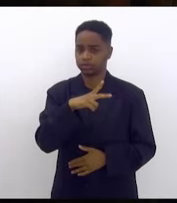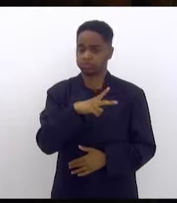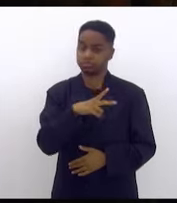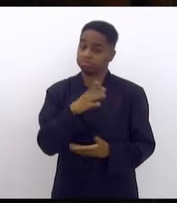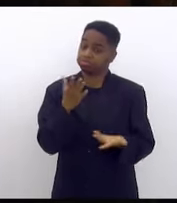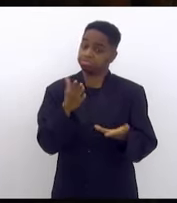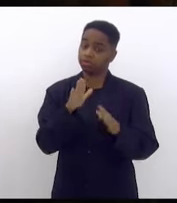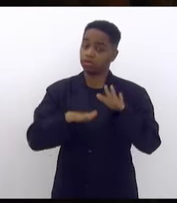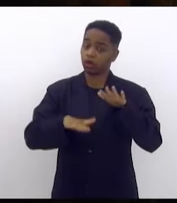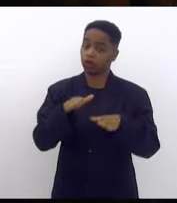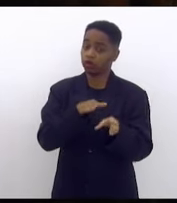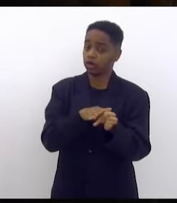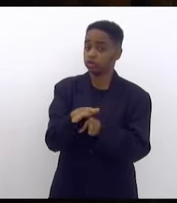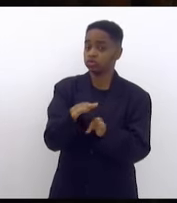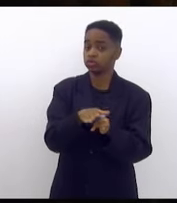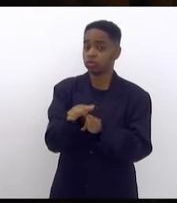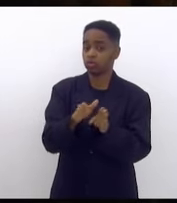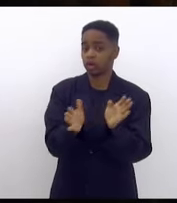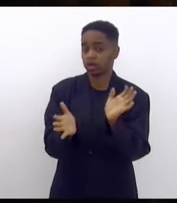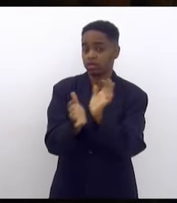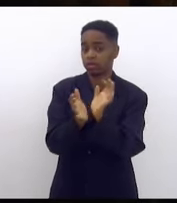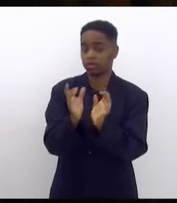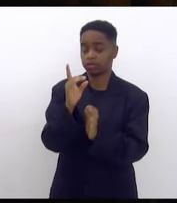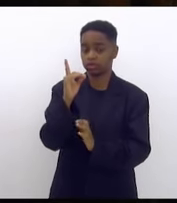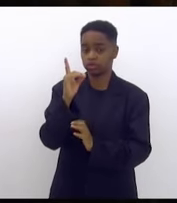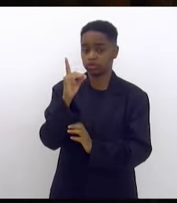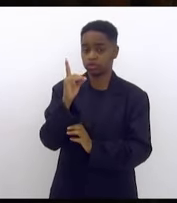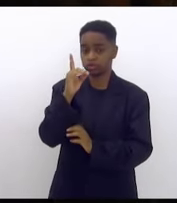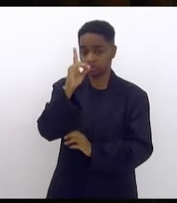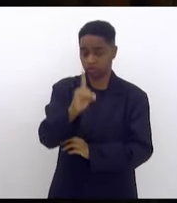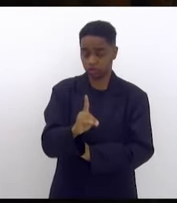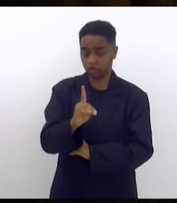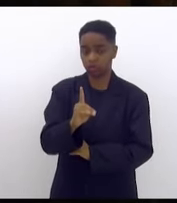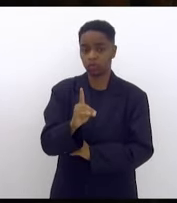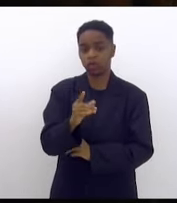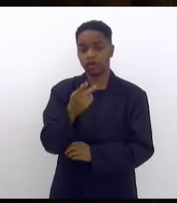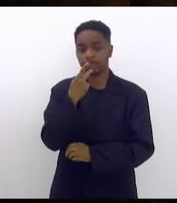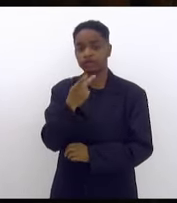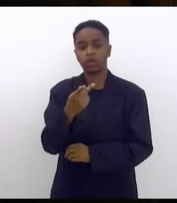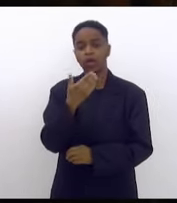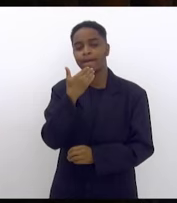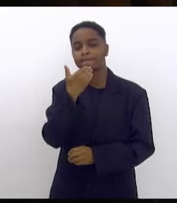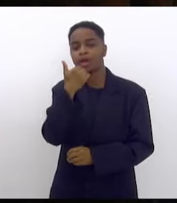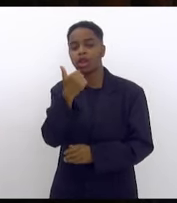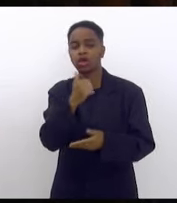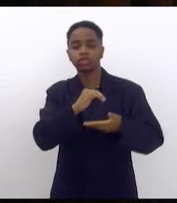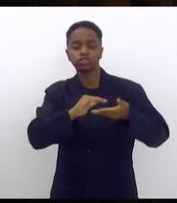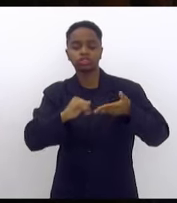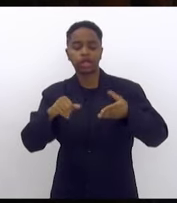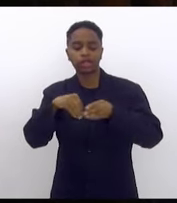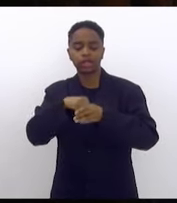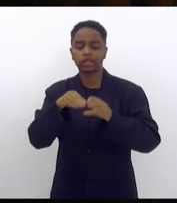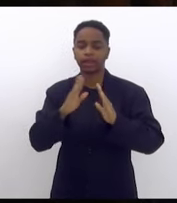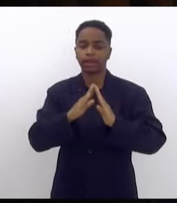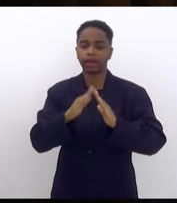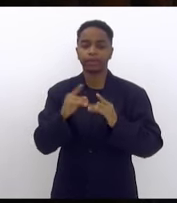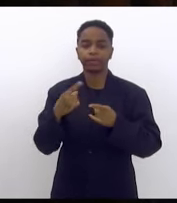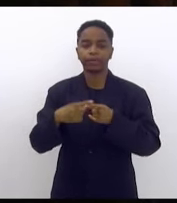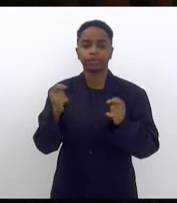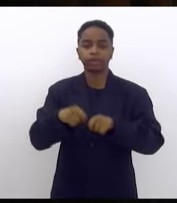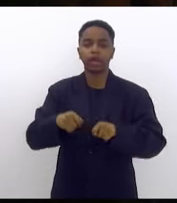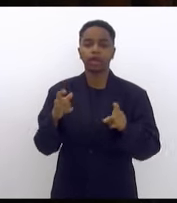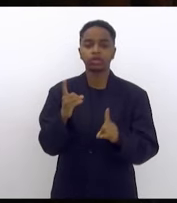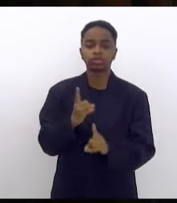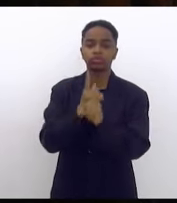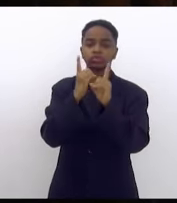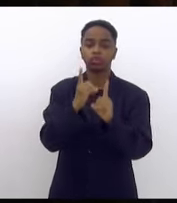ter orientado a diretoria que melhor seria remover o hidrômetro para descobrir desvio